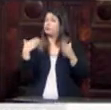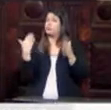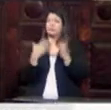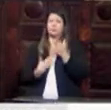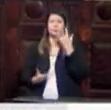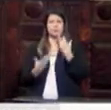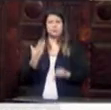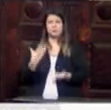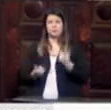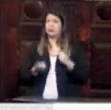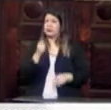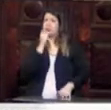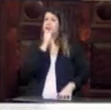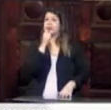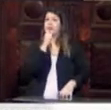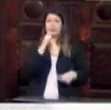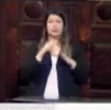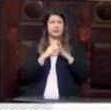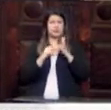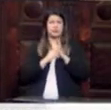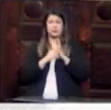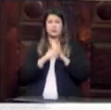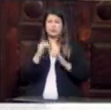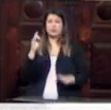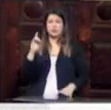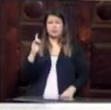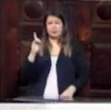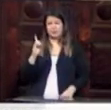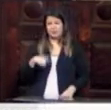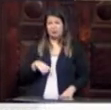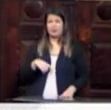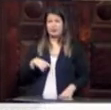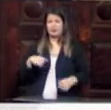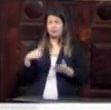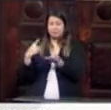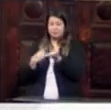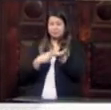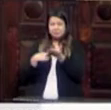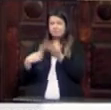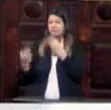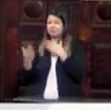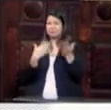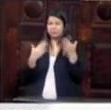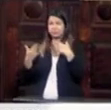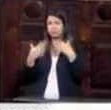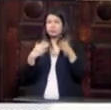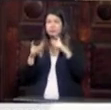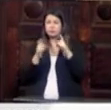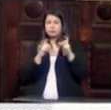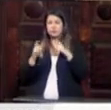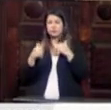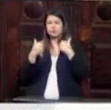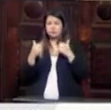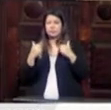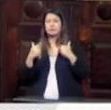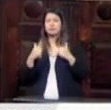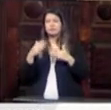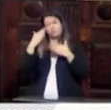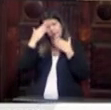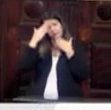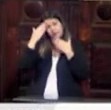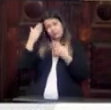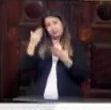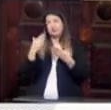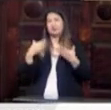projeto, sem nenhuma emenda, o que eu acho que é fruto de acordos importantes aqui dentro, de conversas, diálogos, agradecer fundamentalmente